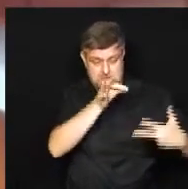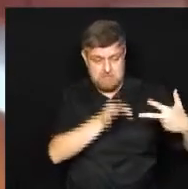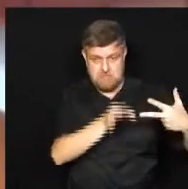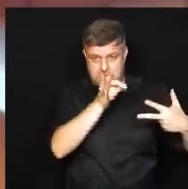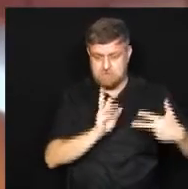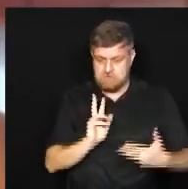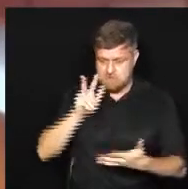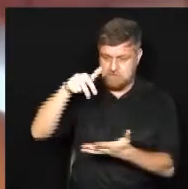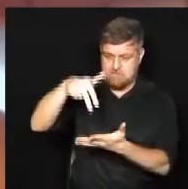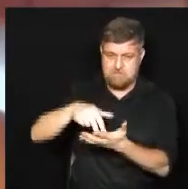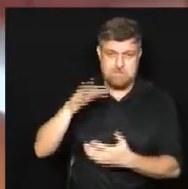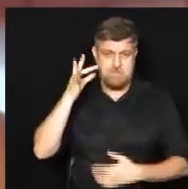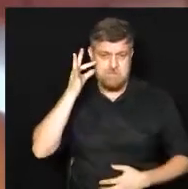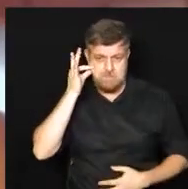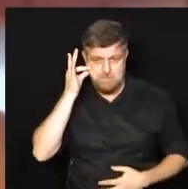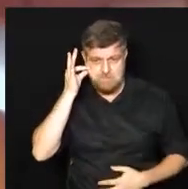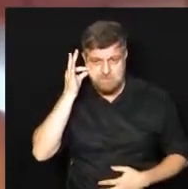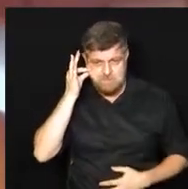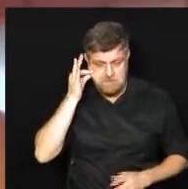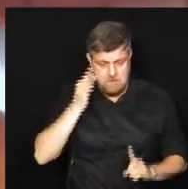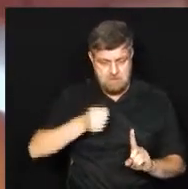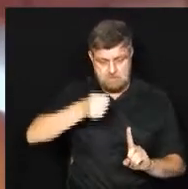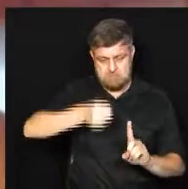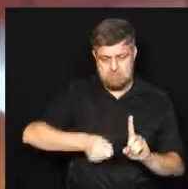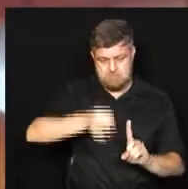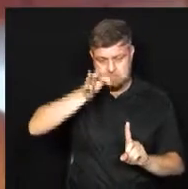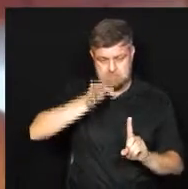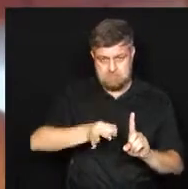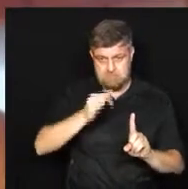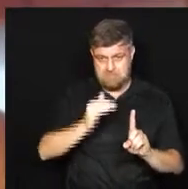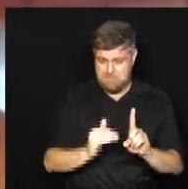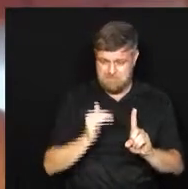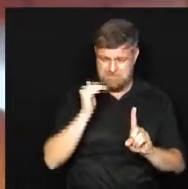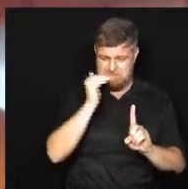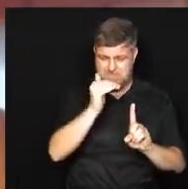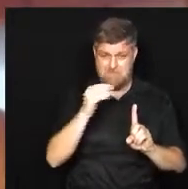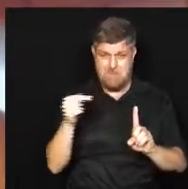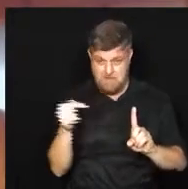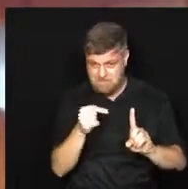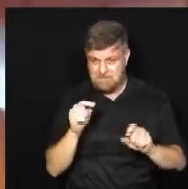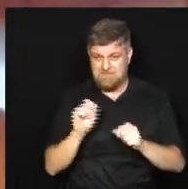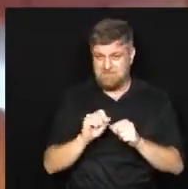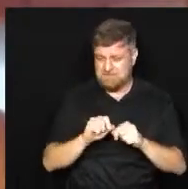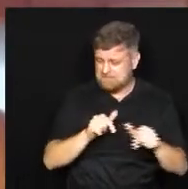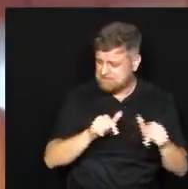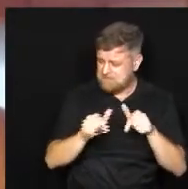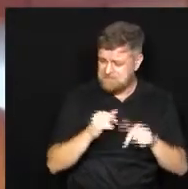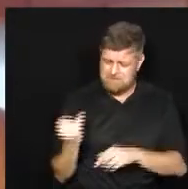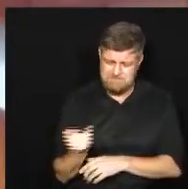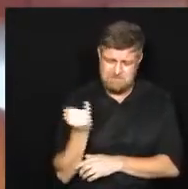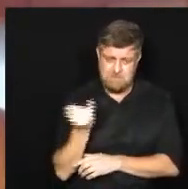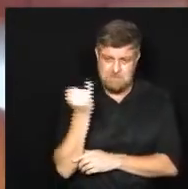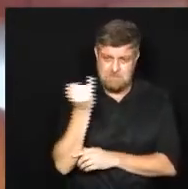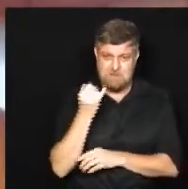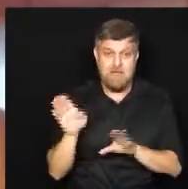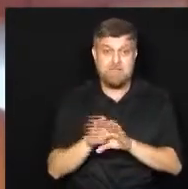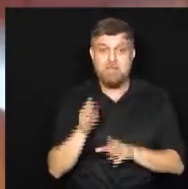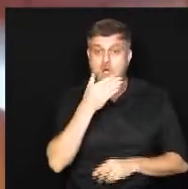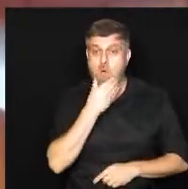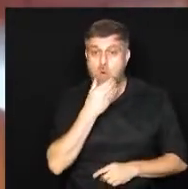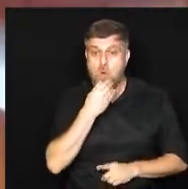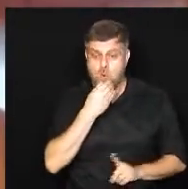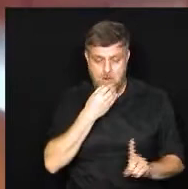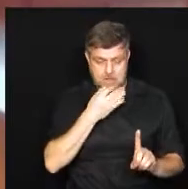Justiça, a desembargadora Lígia Bisogni, que fez um trabalho fundamental, importantíssimo de articulação, o desembargador